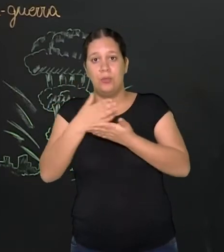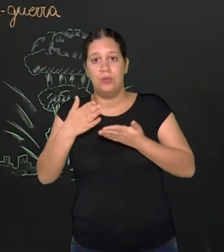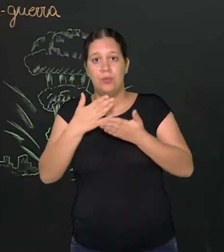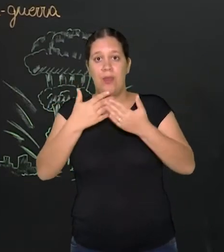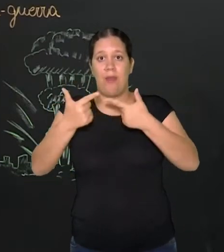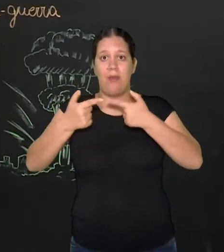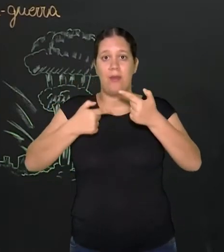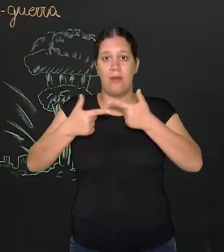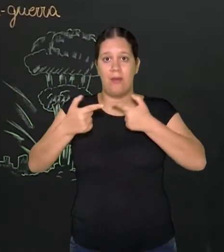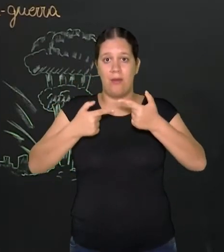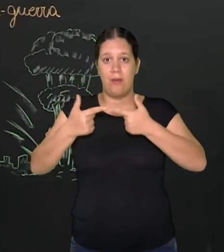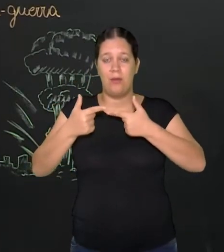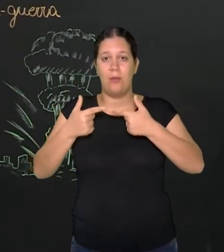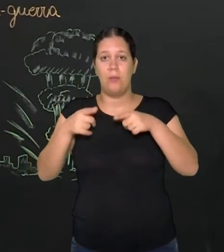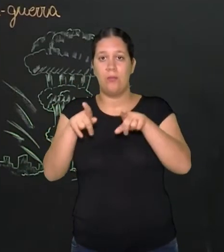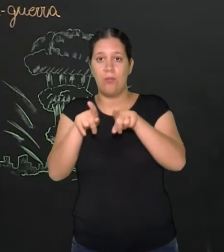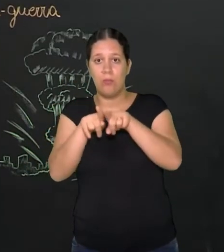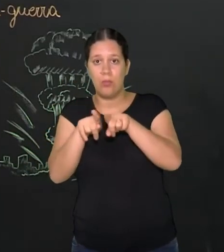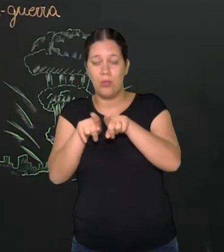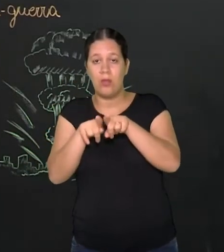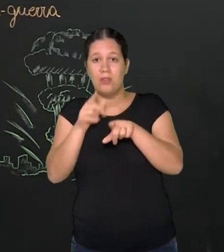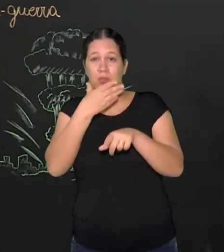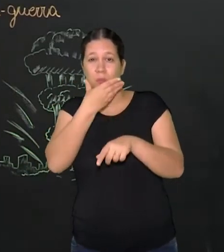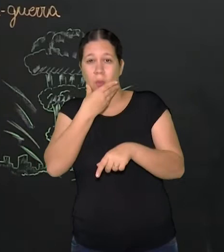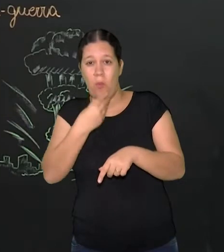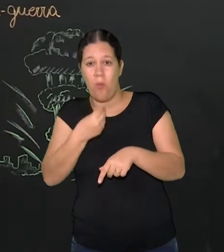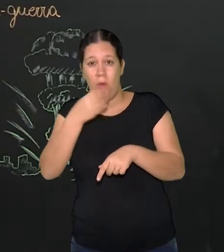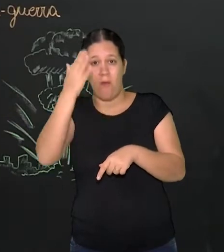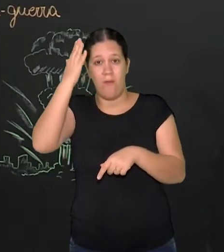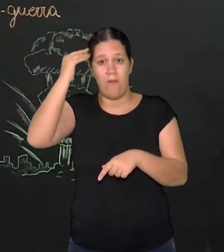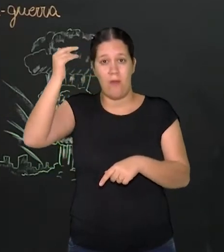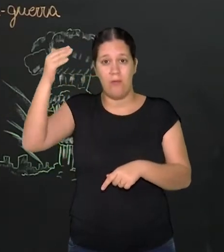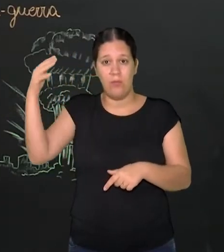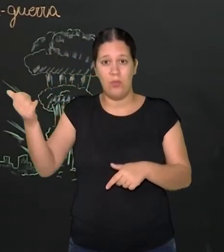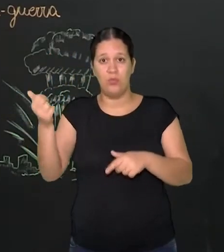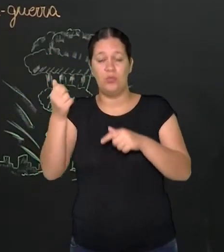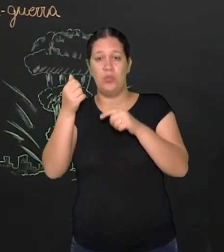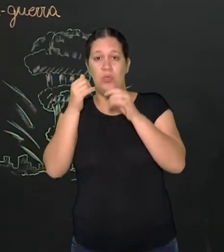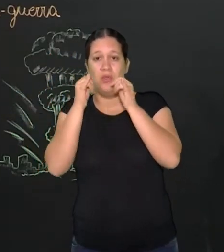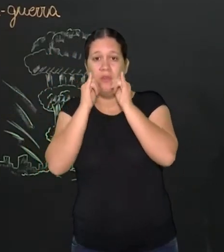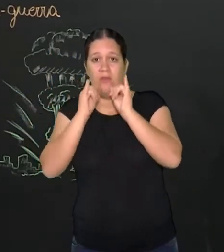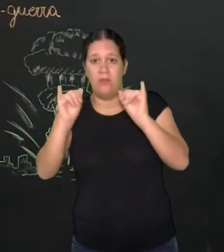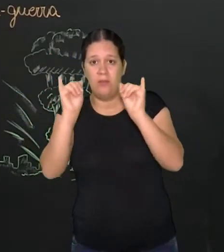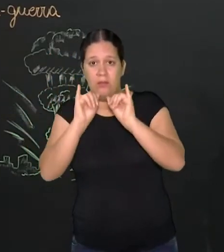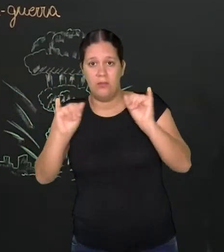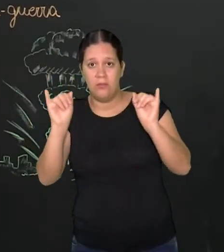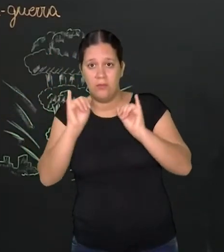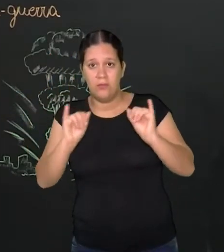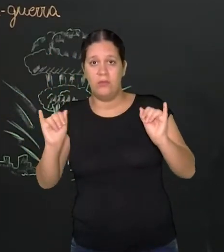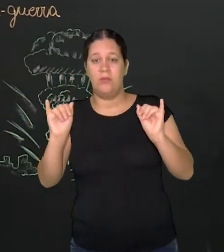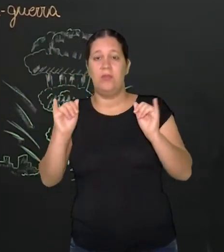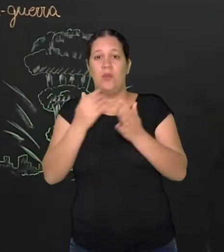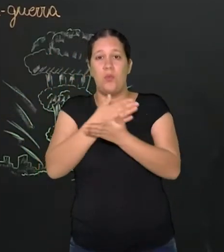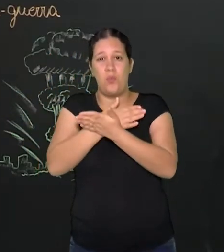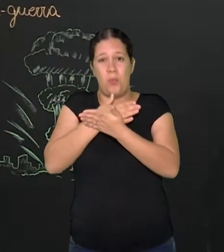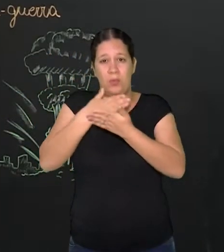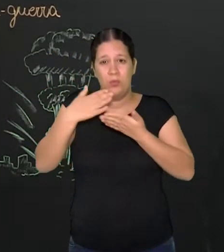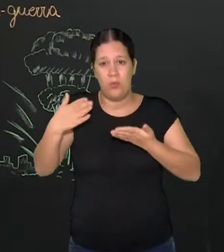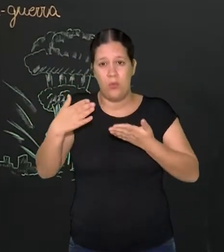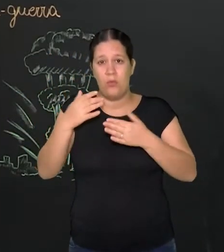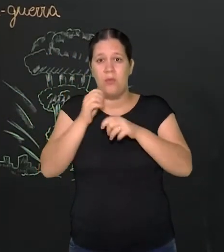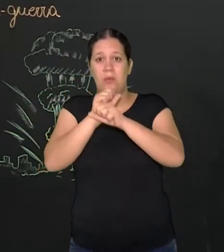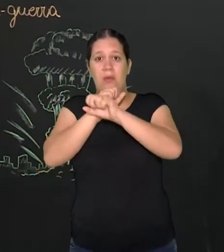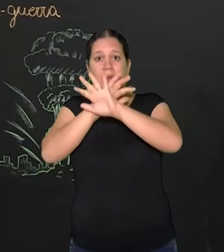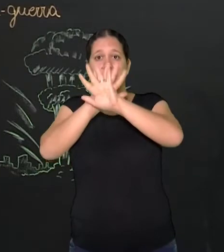ao início dessa guerra. Por quê? Quando Hitler começou a divulgar os seus planos de expansão, ou começou a